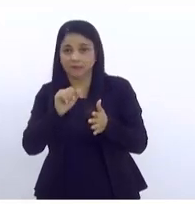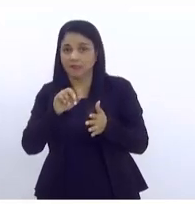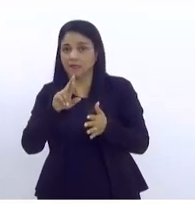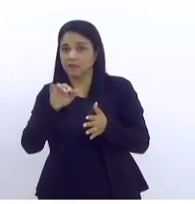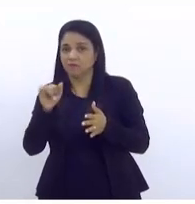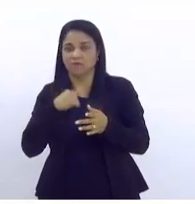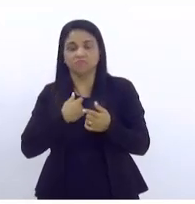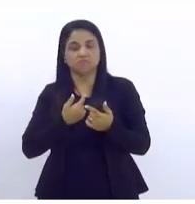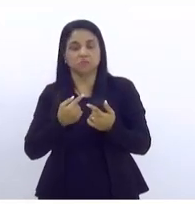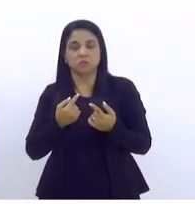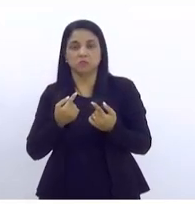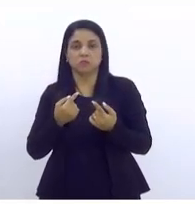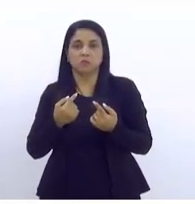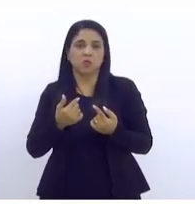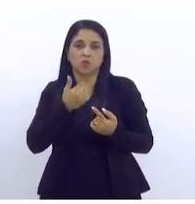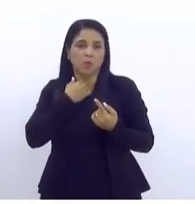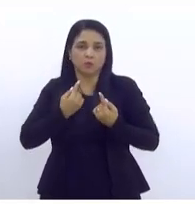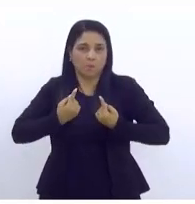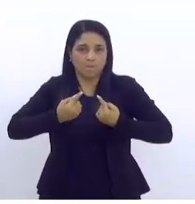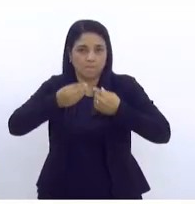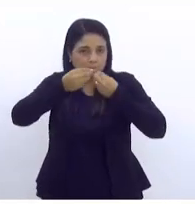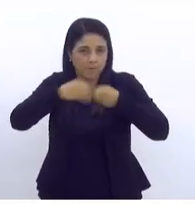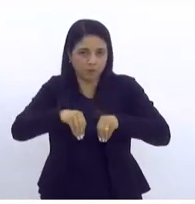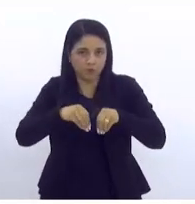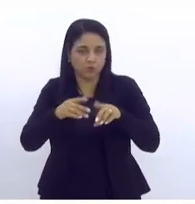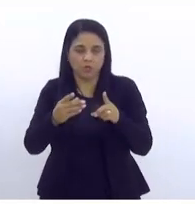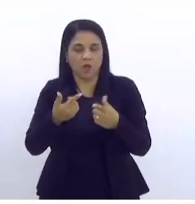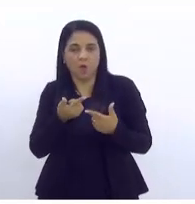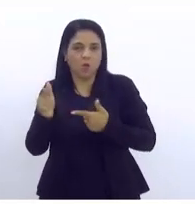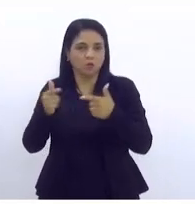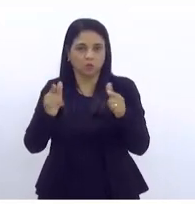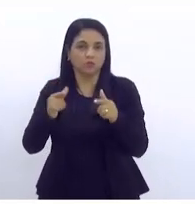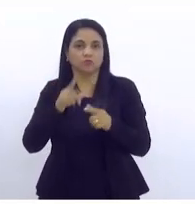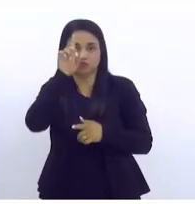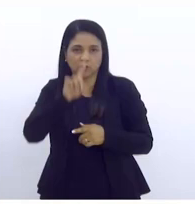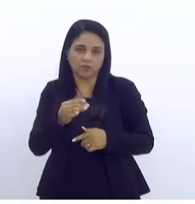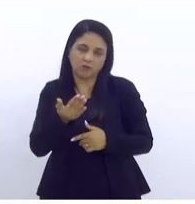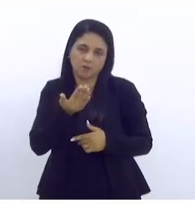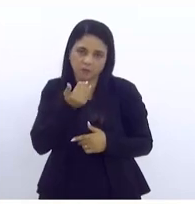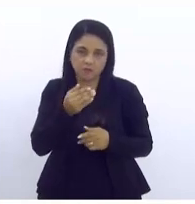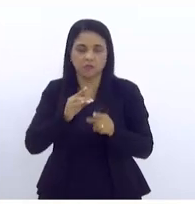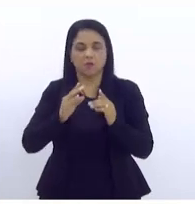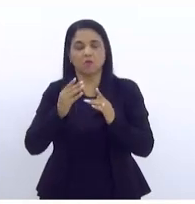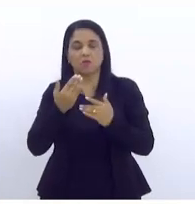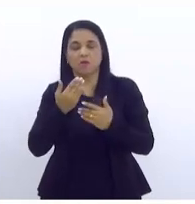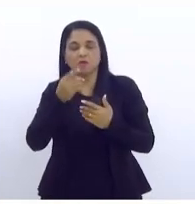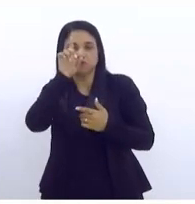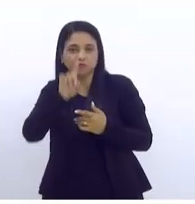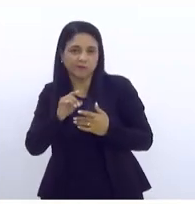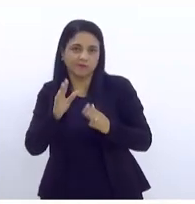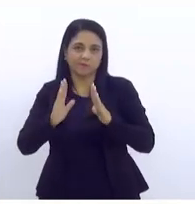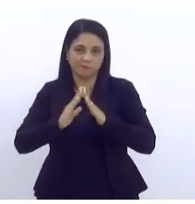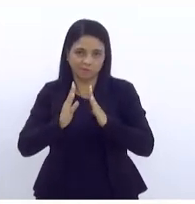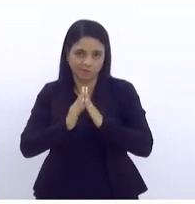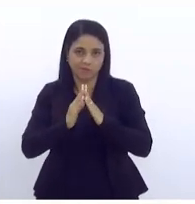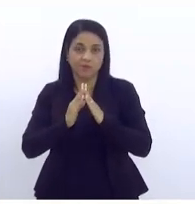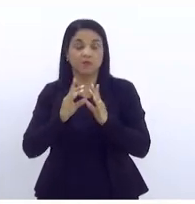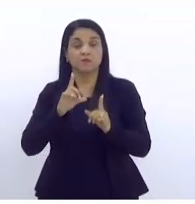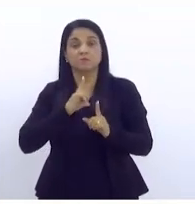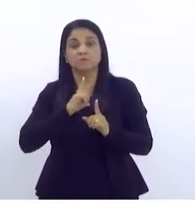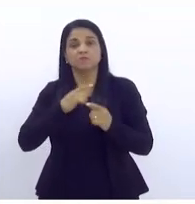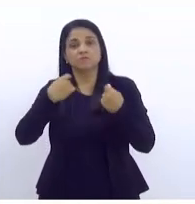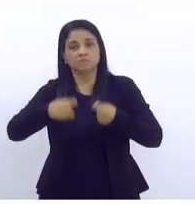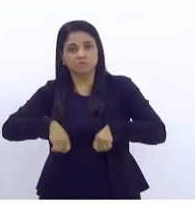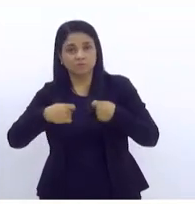sociais né Por exemplo o direito a moradia o direito à alimentação né Então as pessoas têm que com ter um enfim